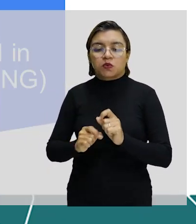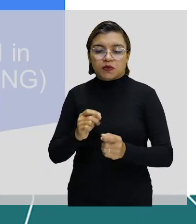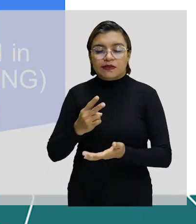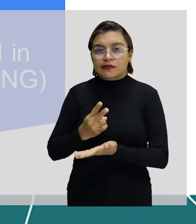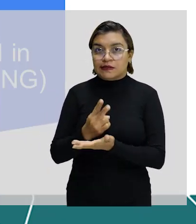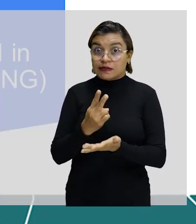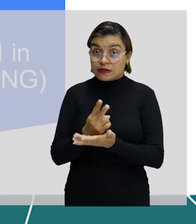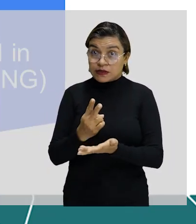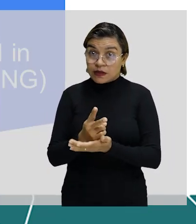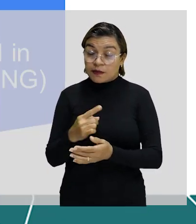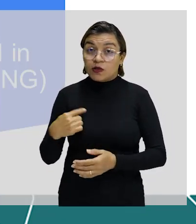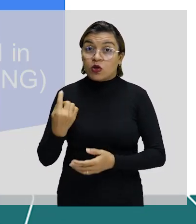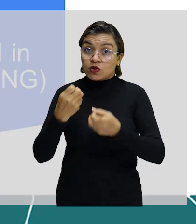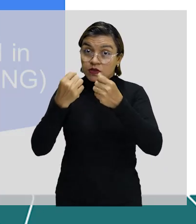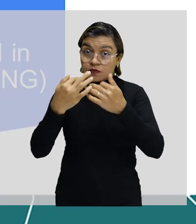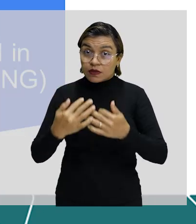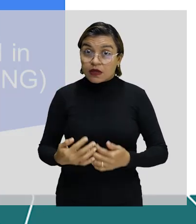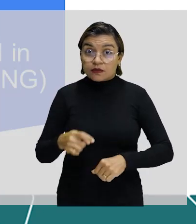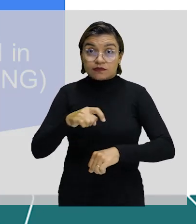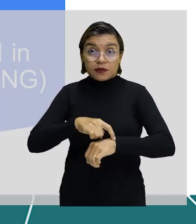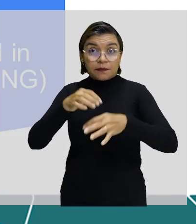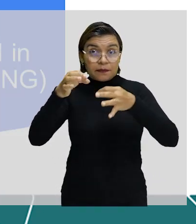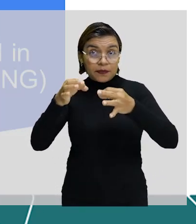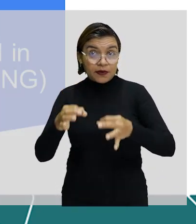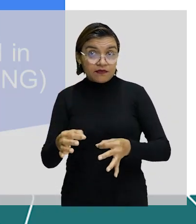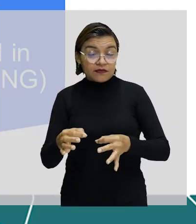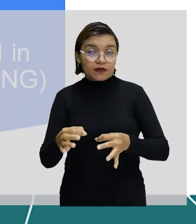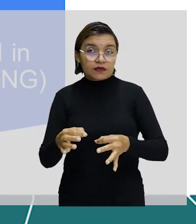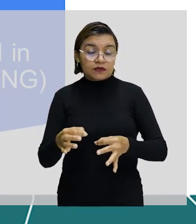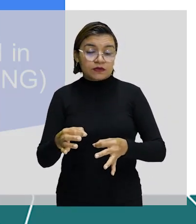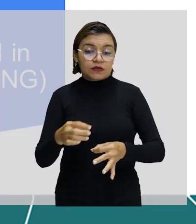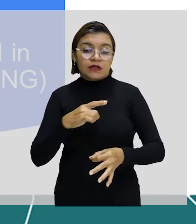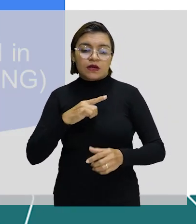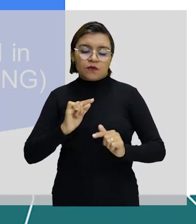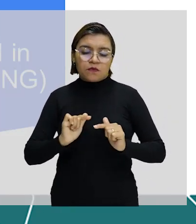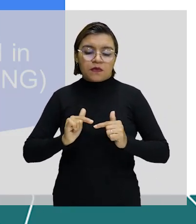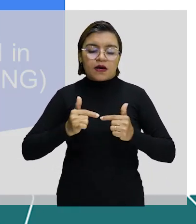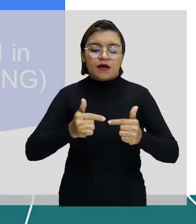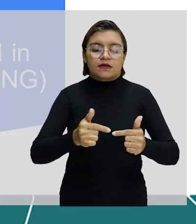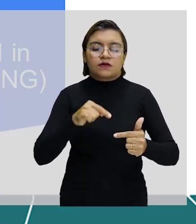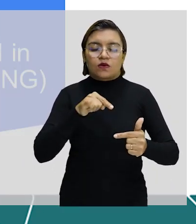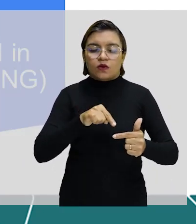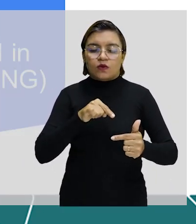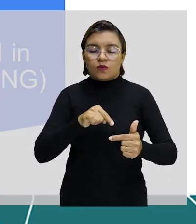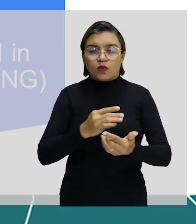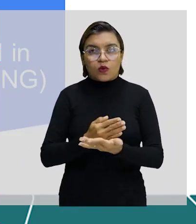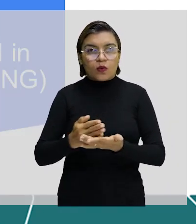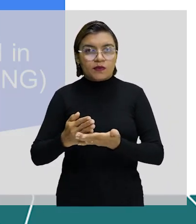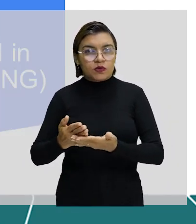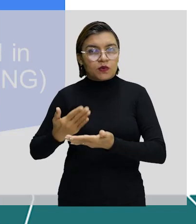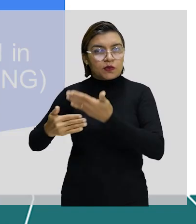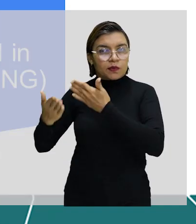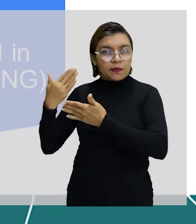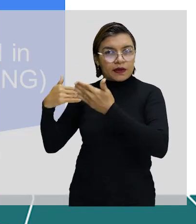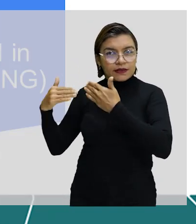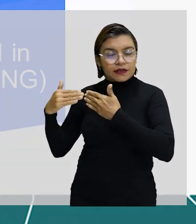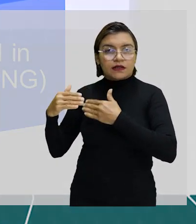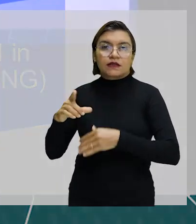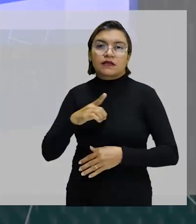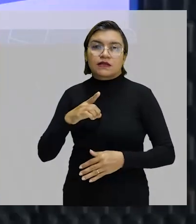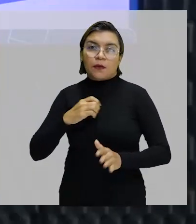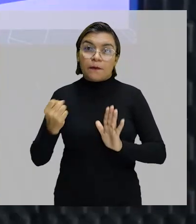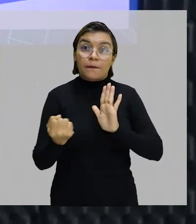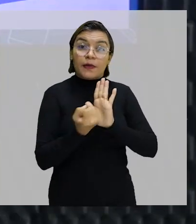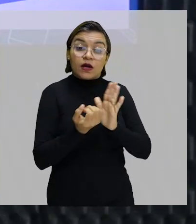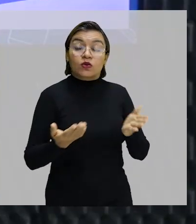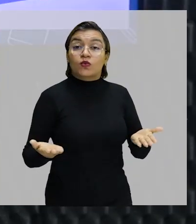de tempos perfeitos, nós estamos falando de uma ação que começou no passado e que tem um impacto